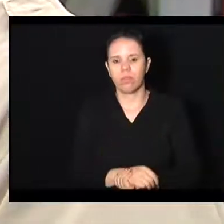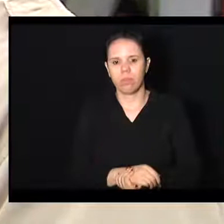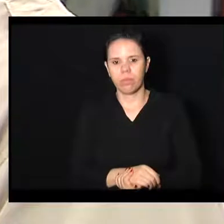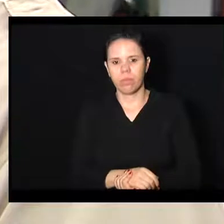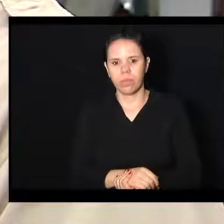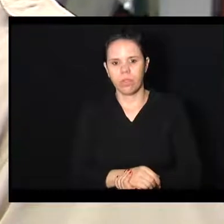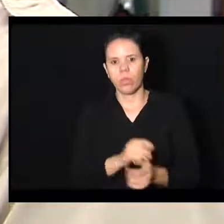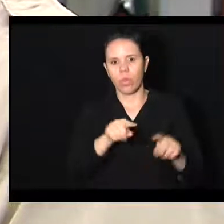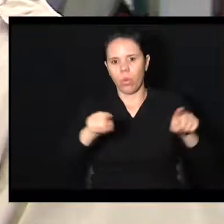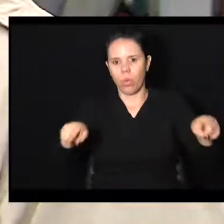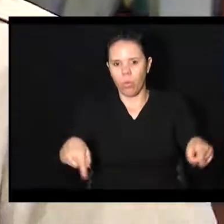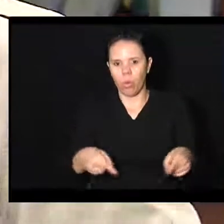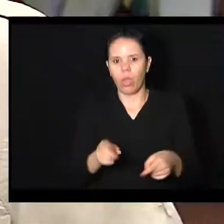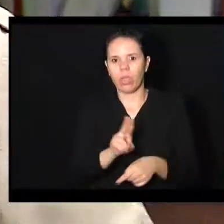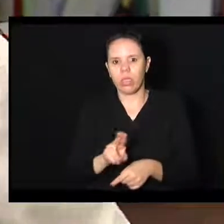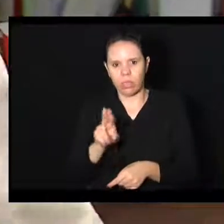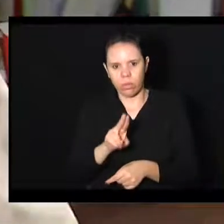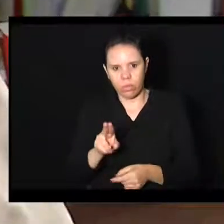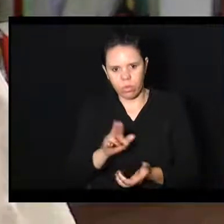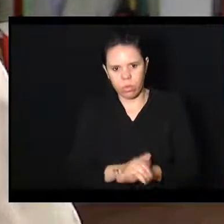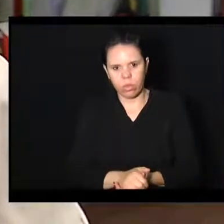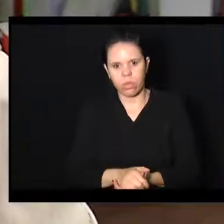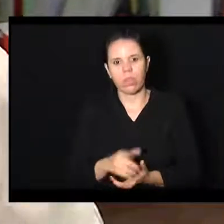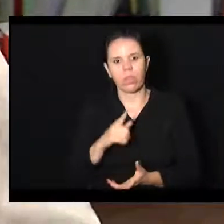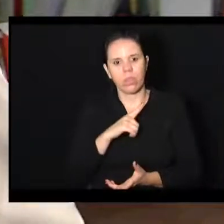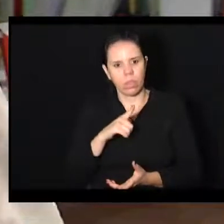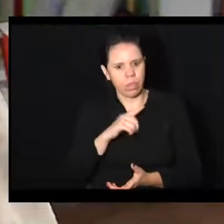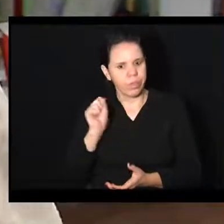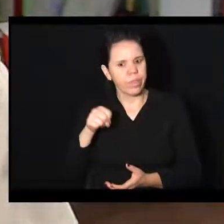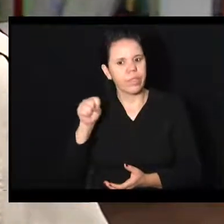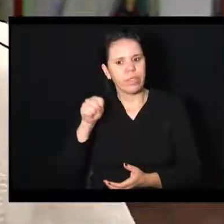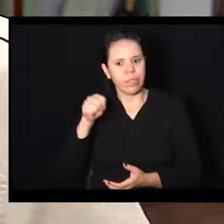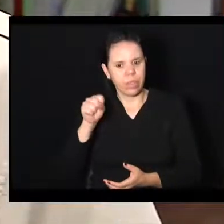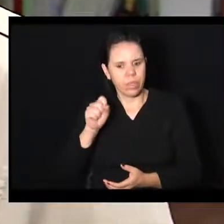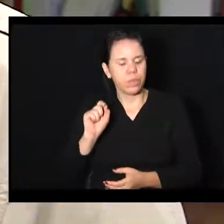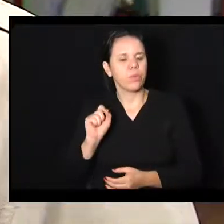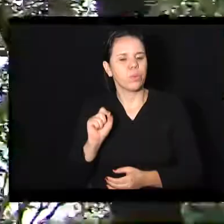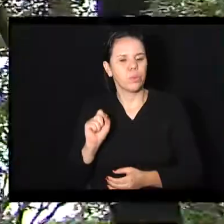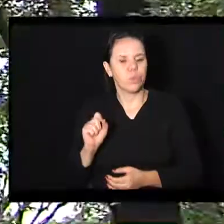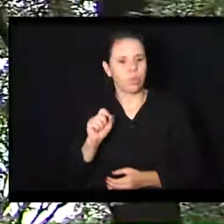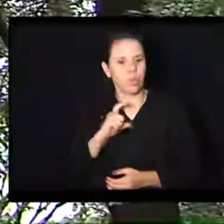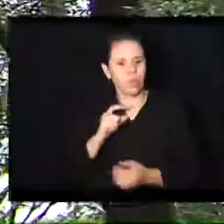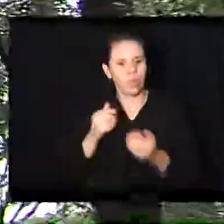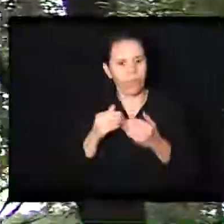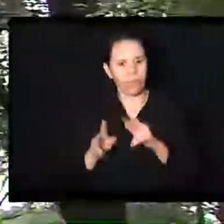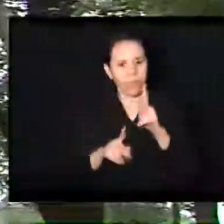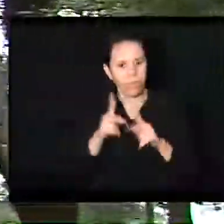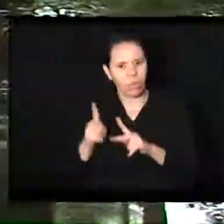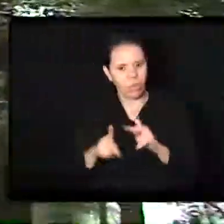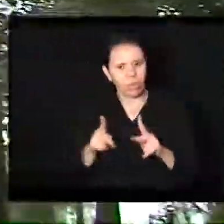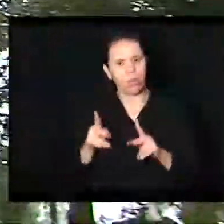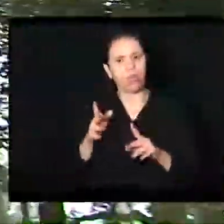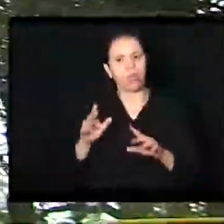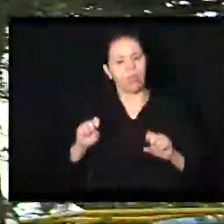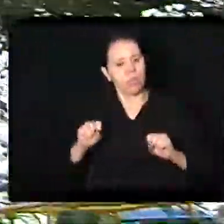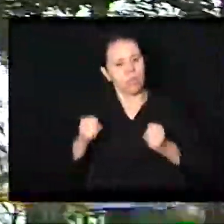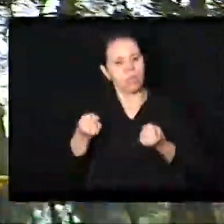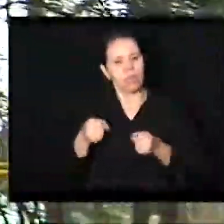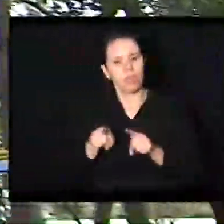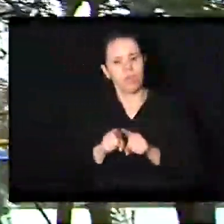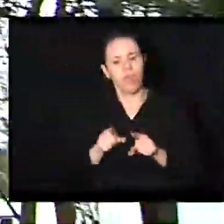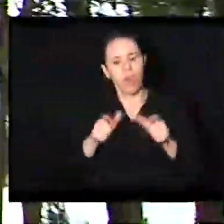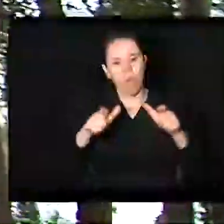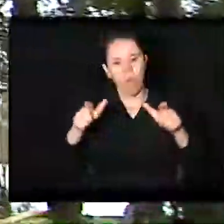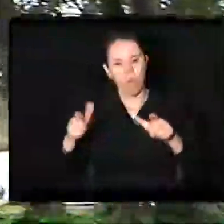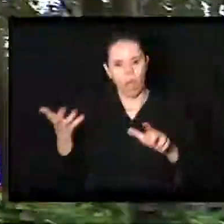o espaço público está sendo usado, mas houve sim a contrapartida desses permissionários. O espaço inclusivo, a gente